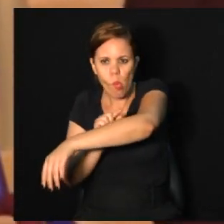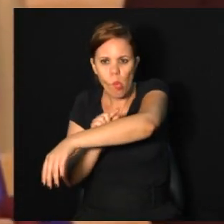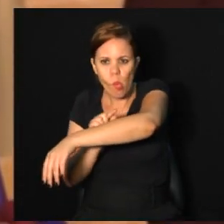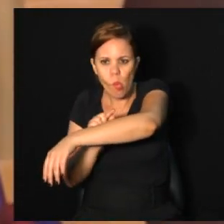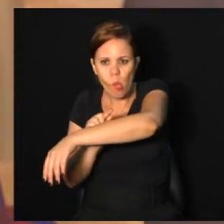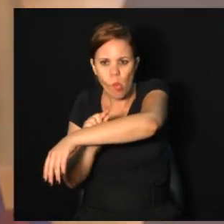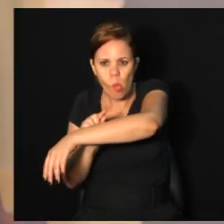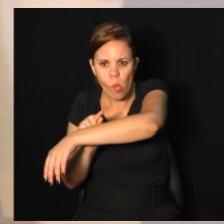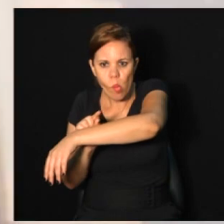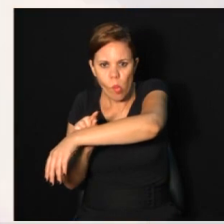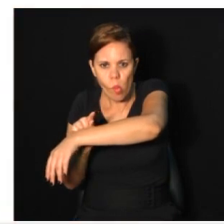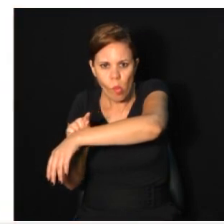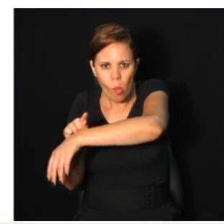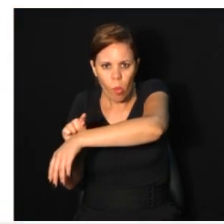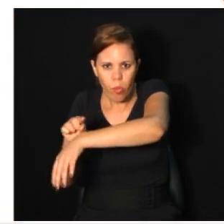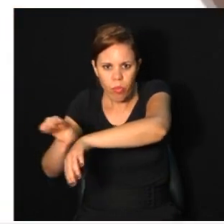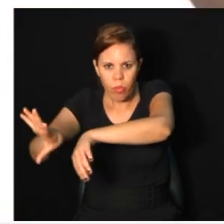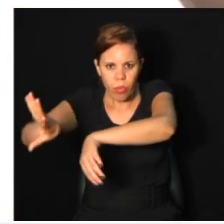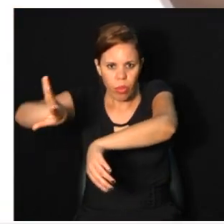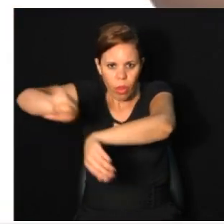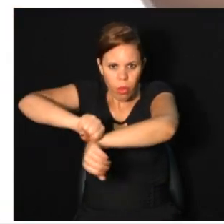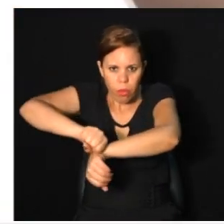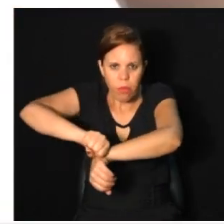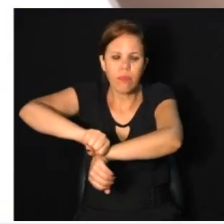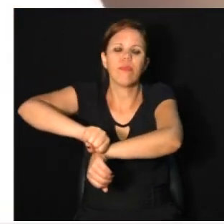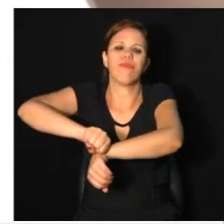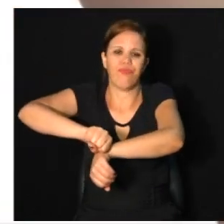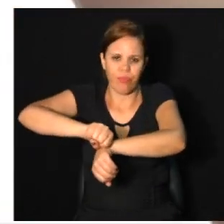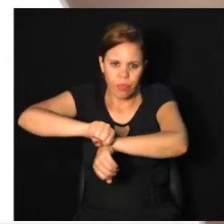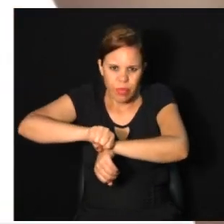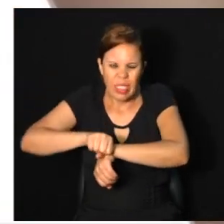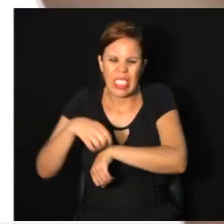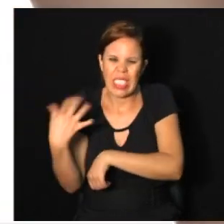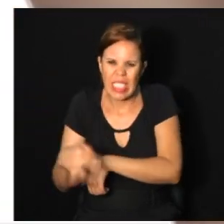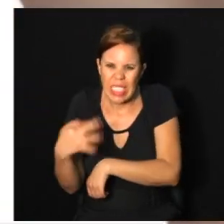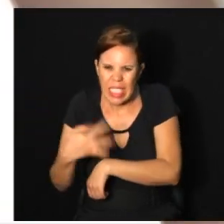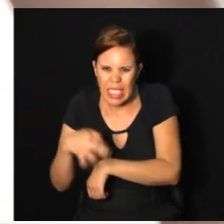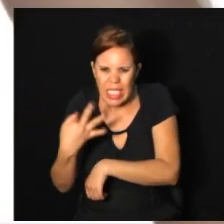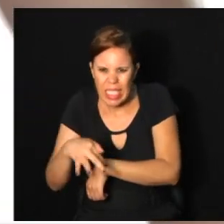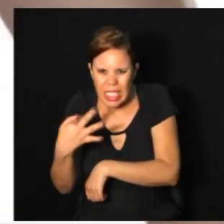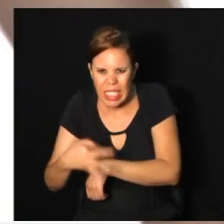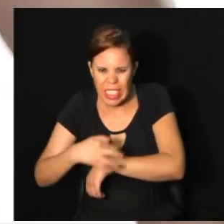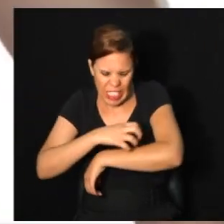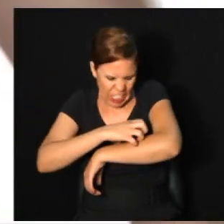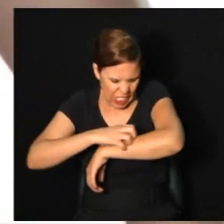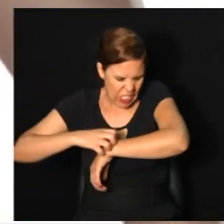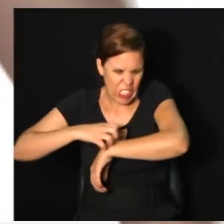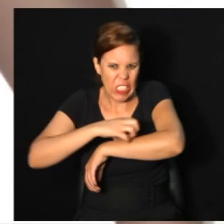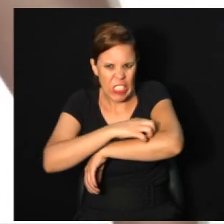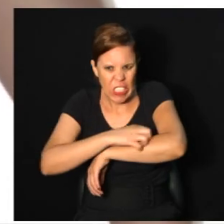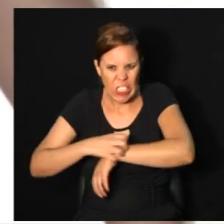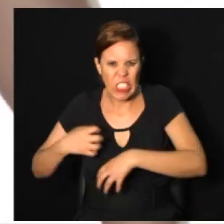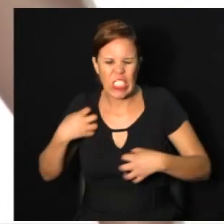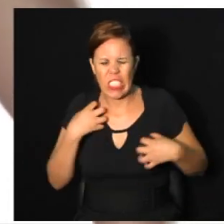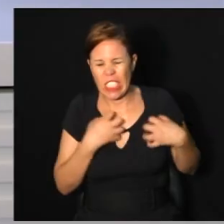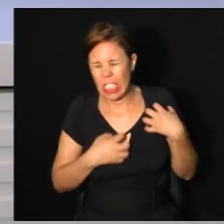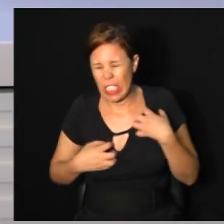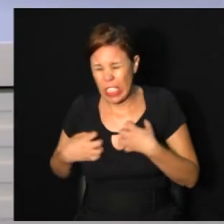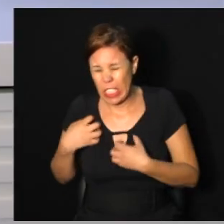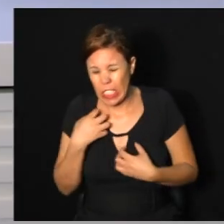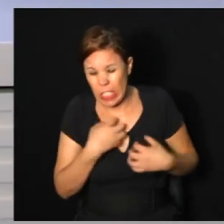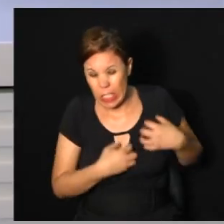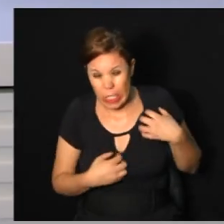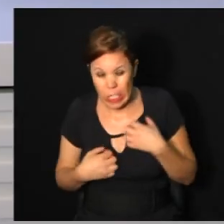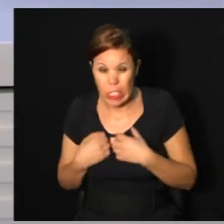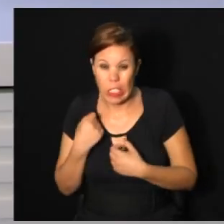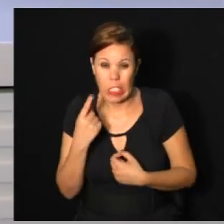que aquele nervo está inflamado e aí causa dor, causa lesão de pele, causa incômodo grande. Tem